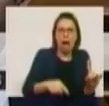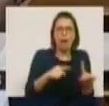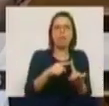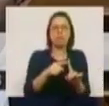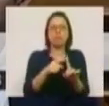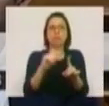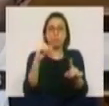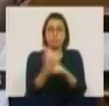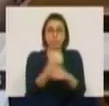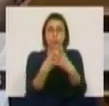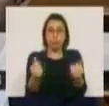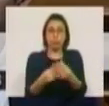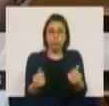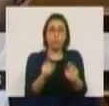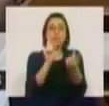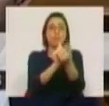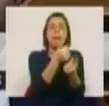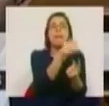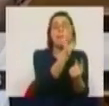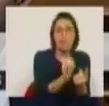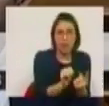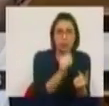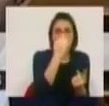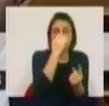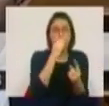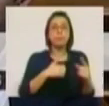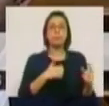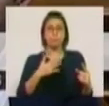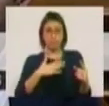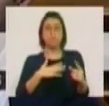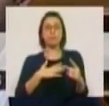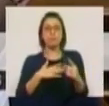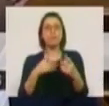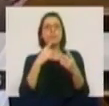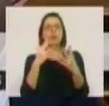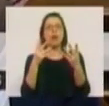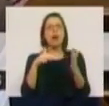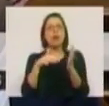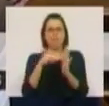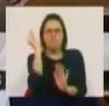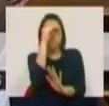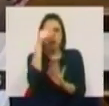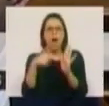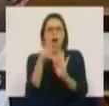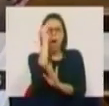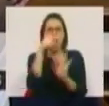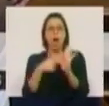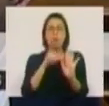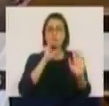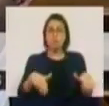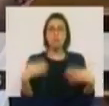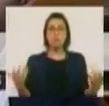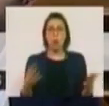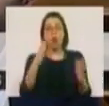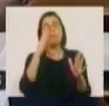que compraram produtos ao balcão do BES, de uma entidade que tinha contas falsificadas e, portanto, é possível,